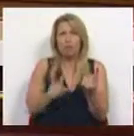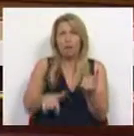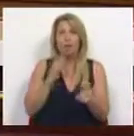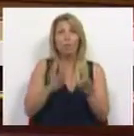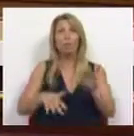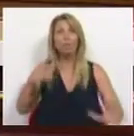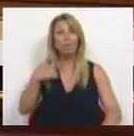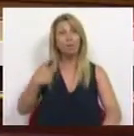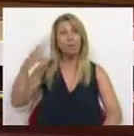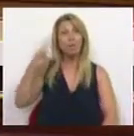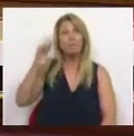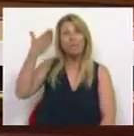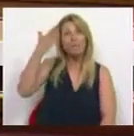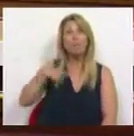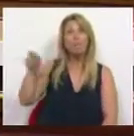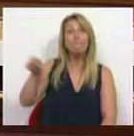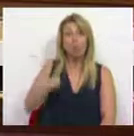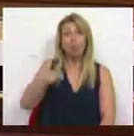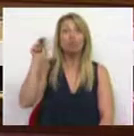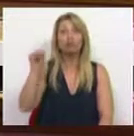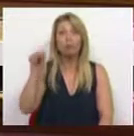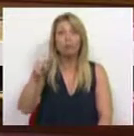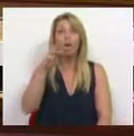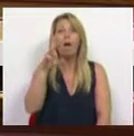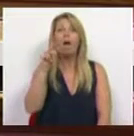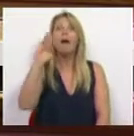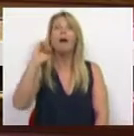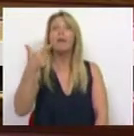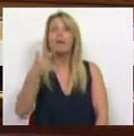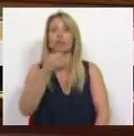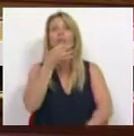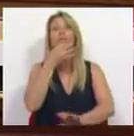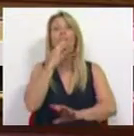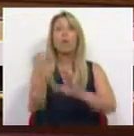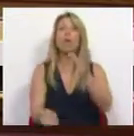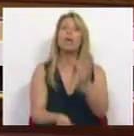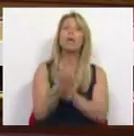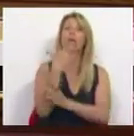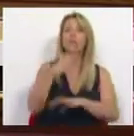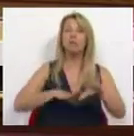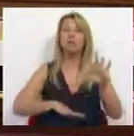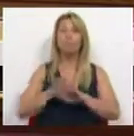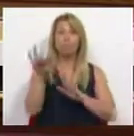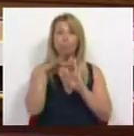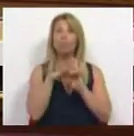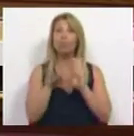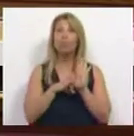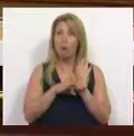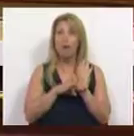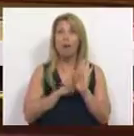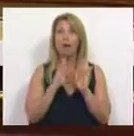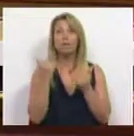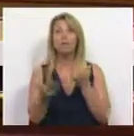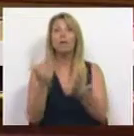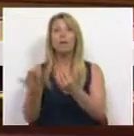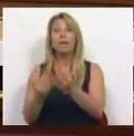no início do mês de junho, a Aresp falou-nos da criação que tinha feito de um programa de fornecimento de